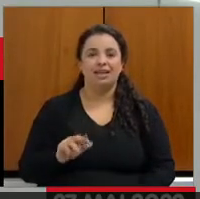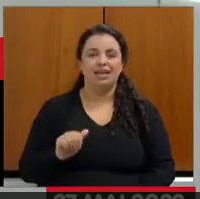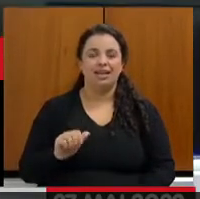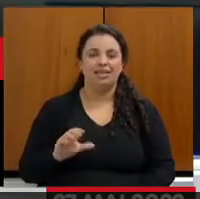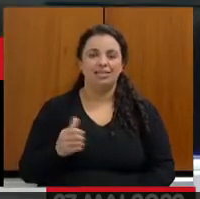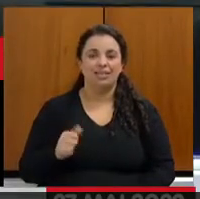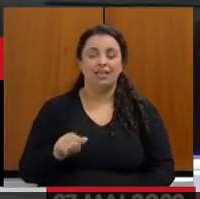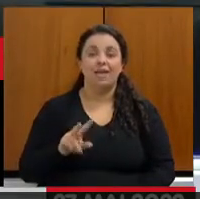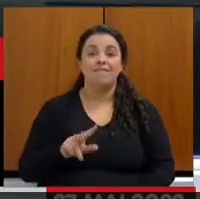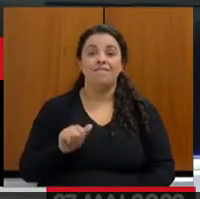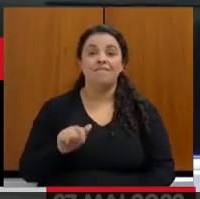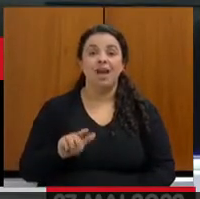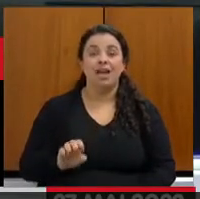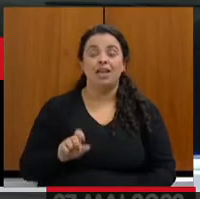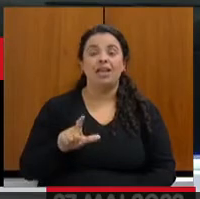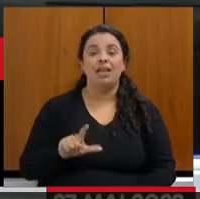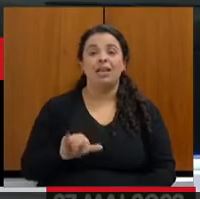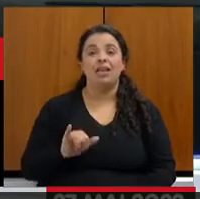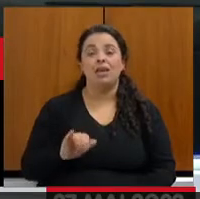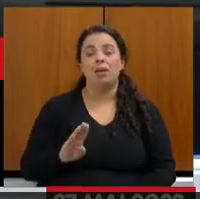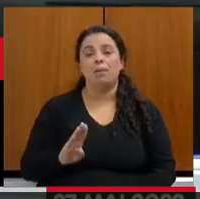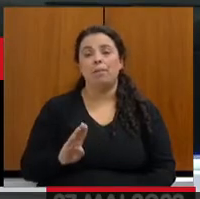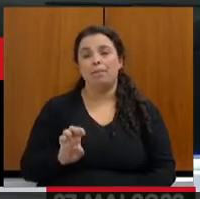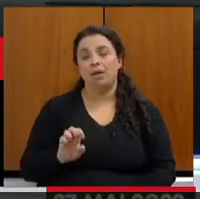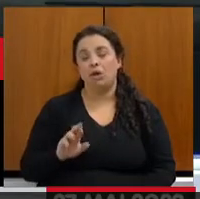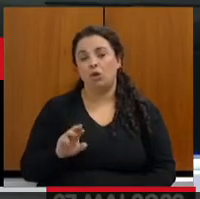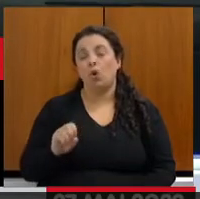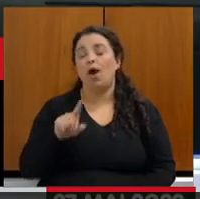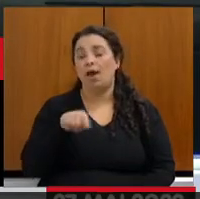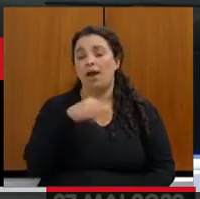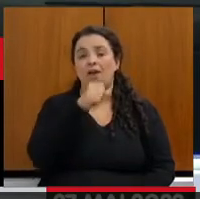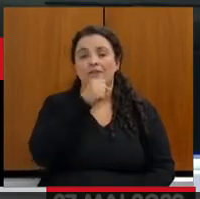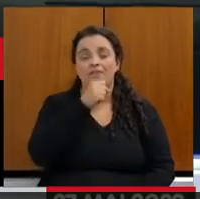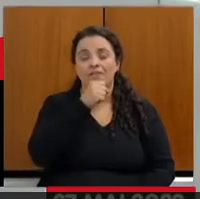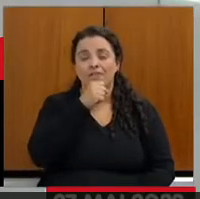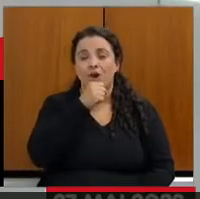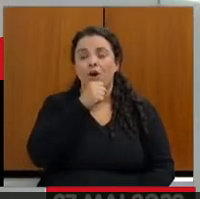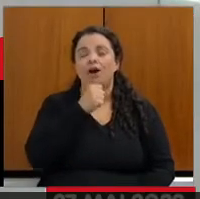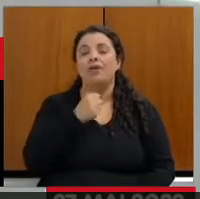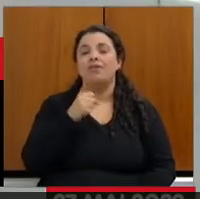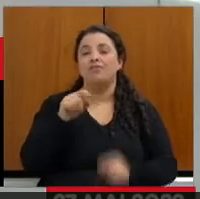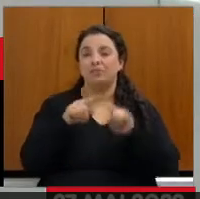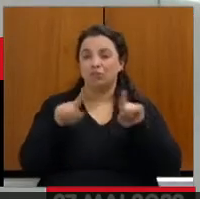mãe avó é pública aposentada e artesão